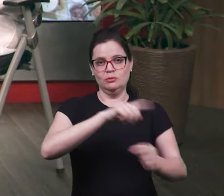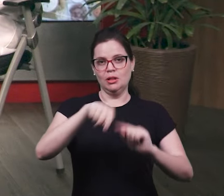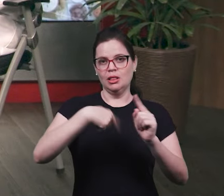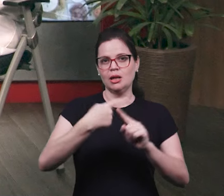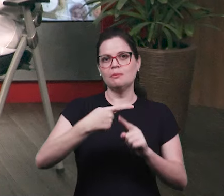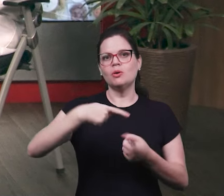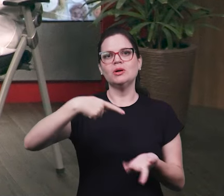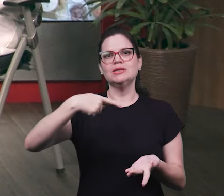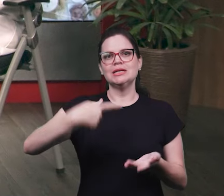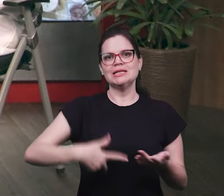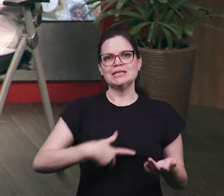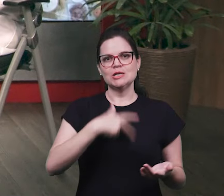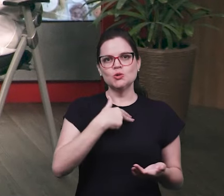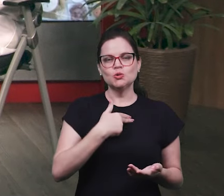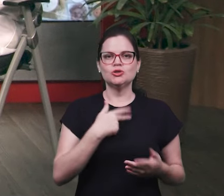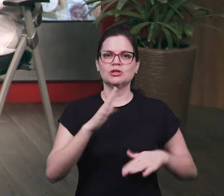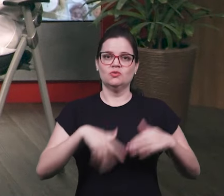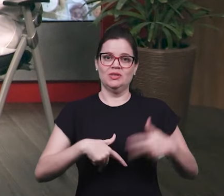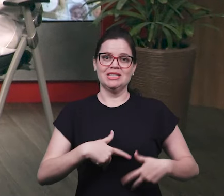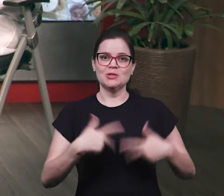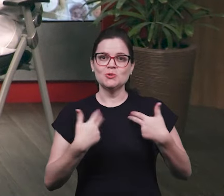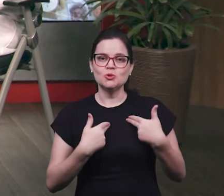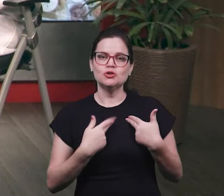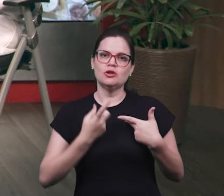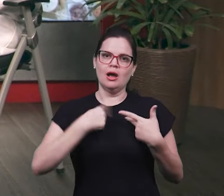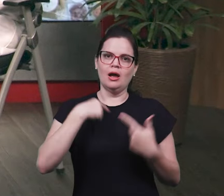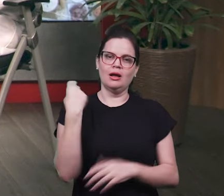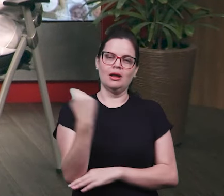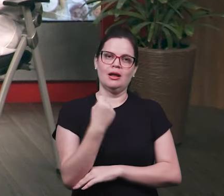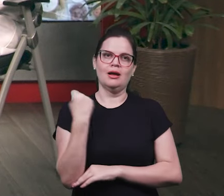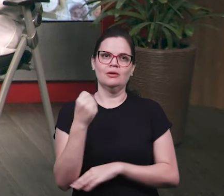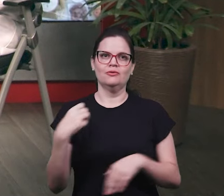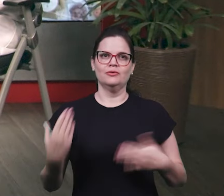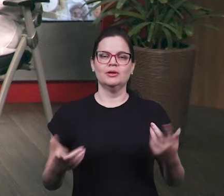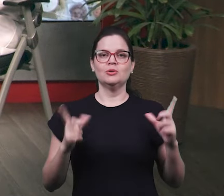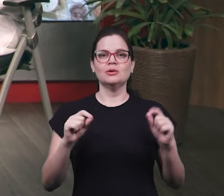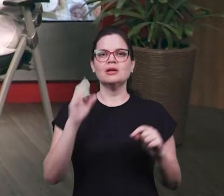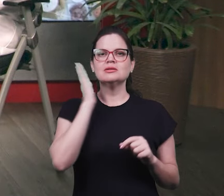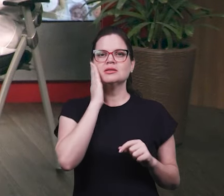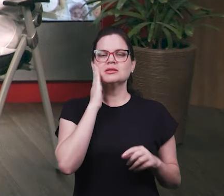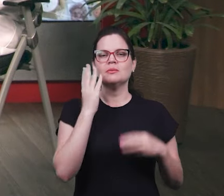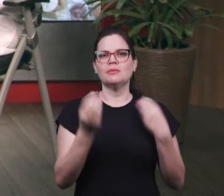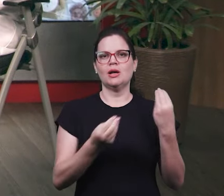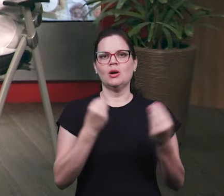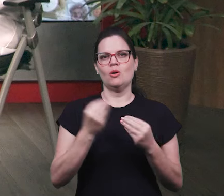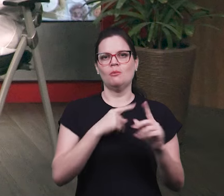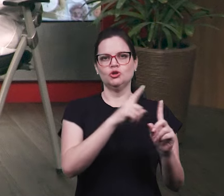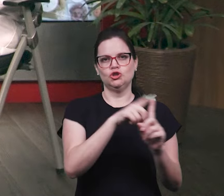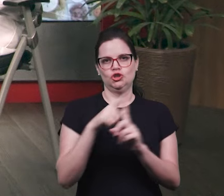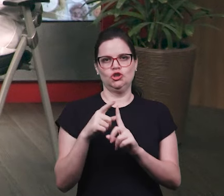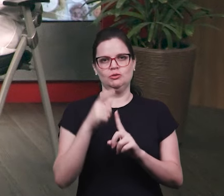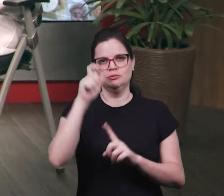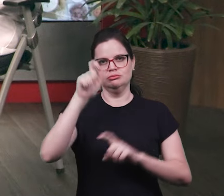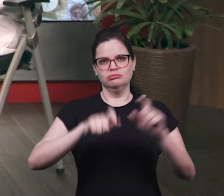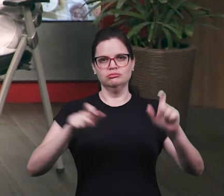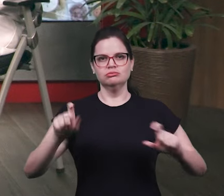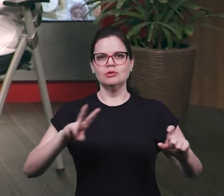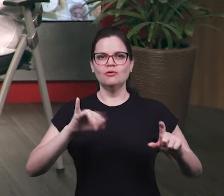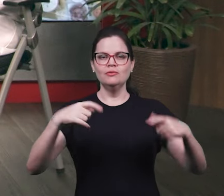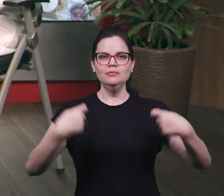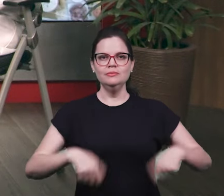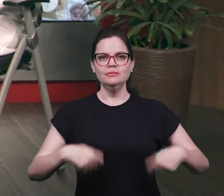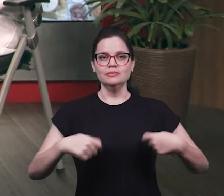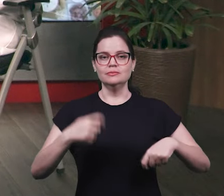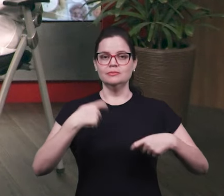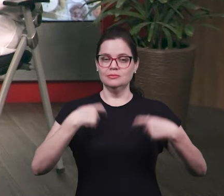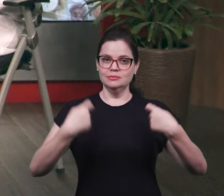médio grande porte então é aquele o que eu falei no início é saber o caminho que o meu paciente vai trilhar Então eu tenho que